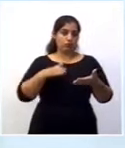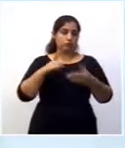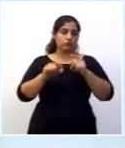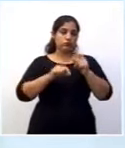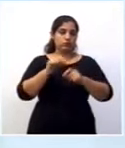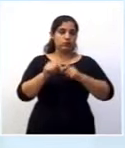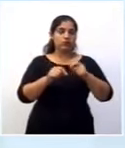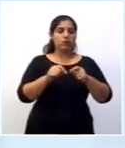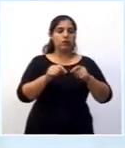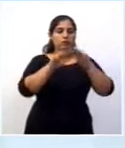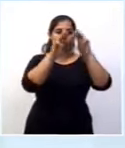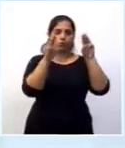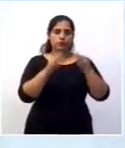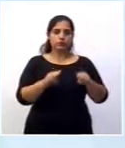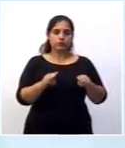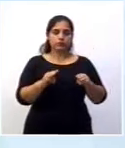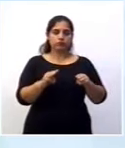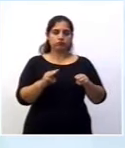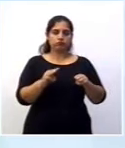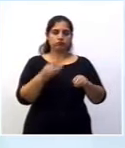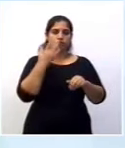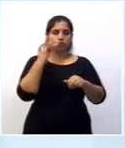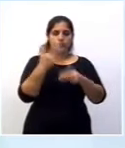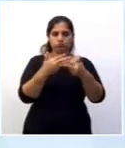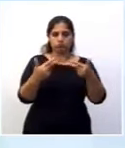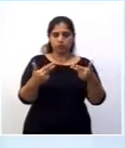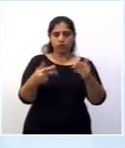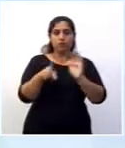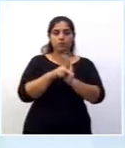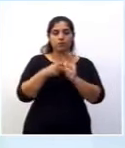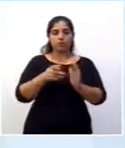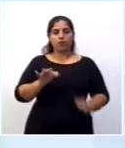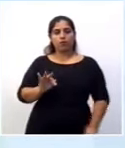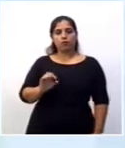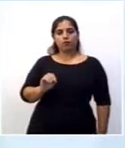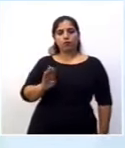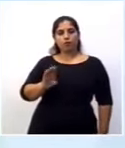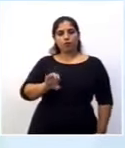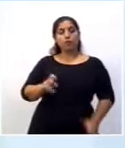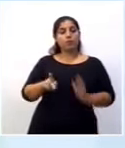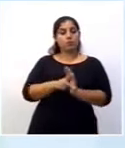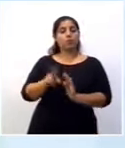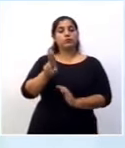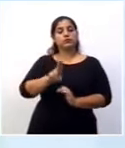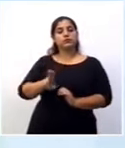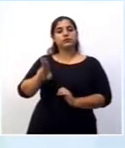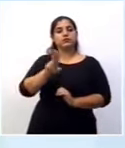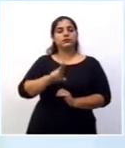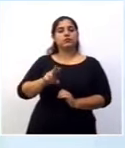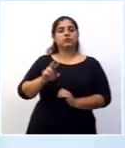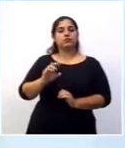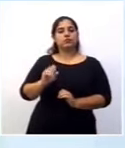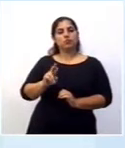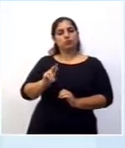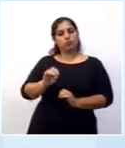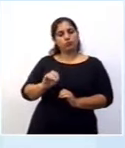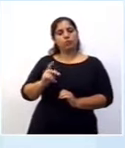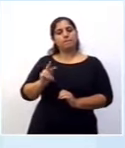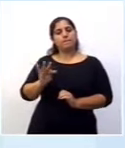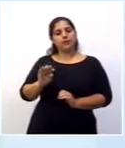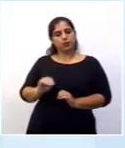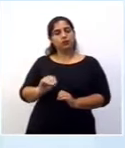atual Museu de Mineralogia, que pertence ao UFOP, a Universidade Federal de Ouro Preto. E ao lado nós temos aí uma